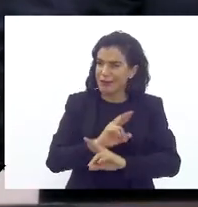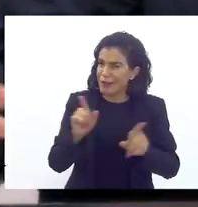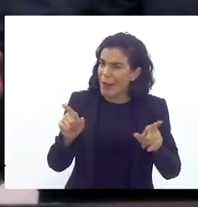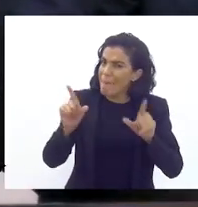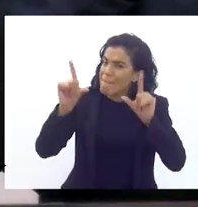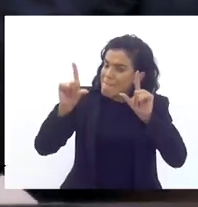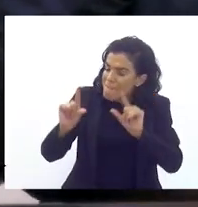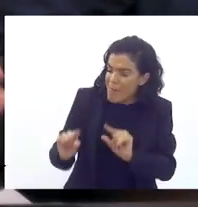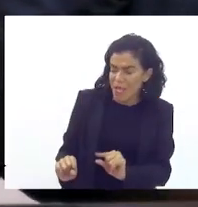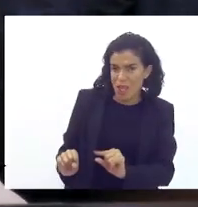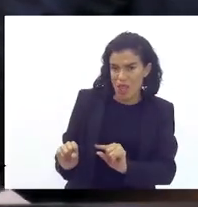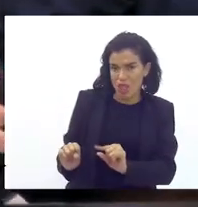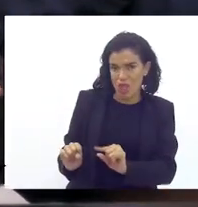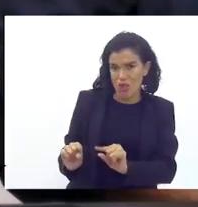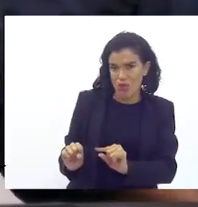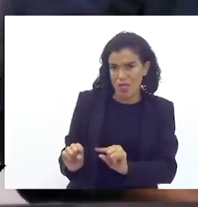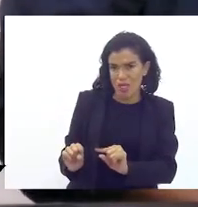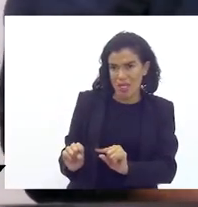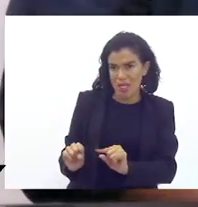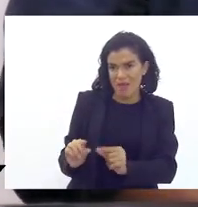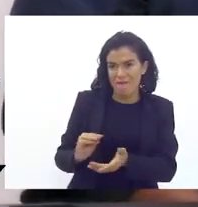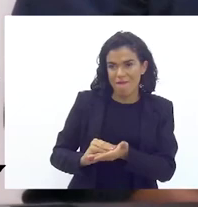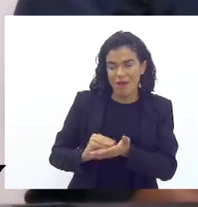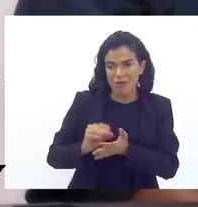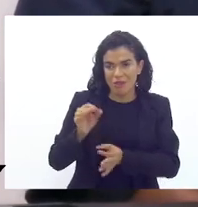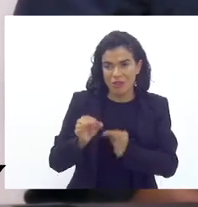minorar as injustiças